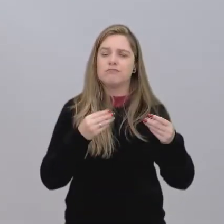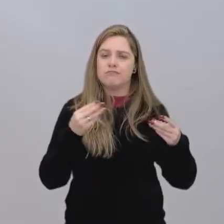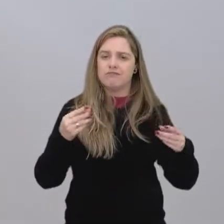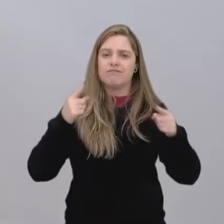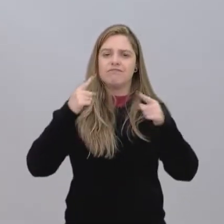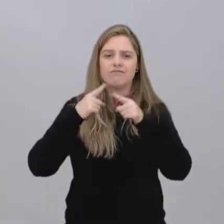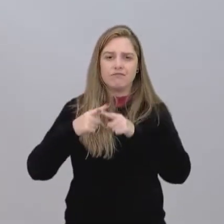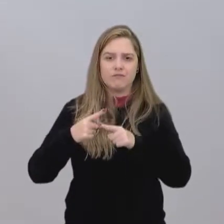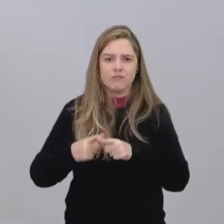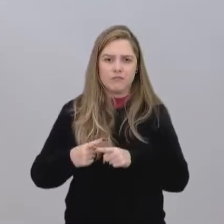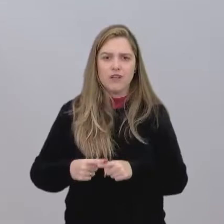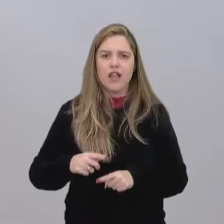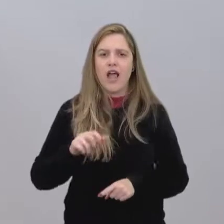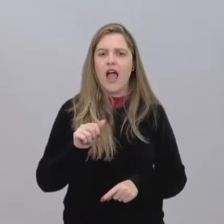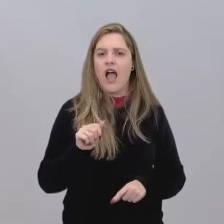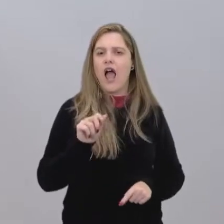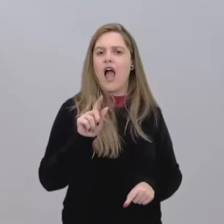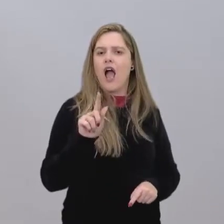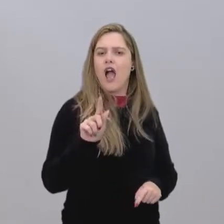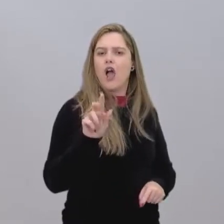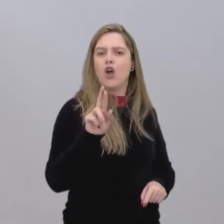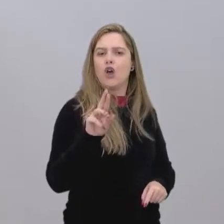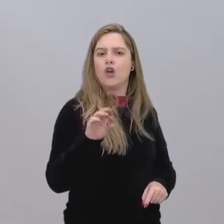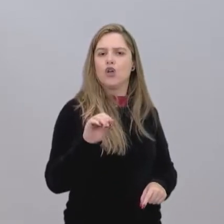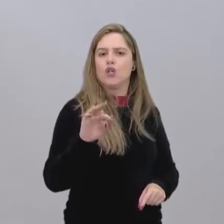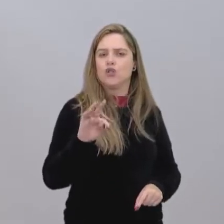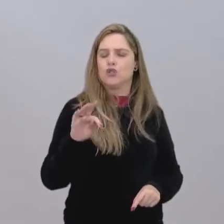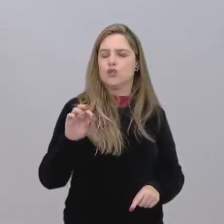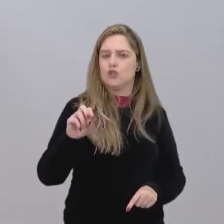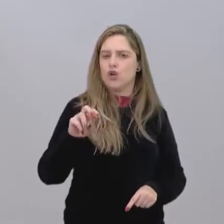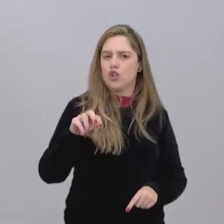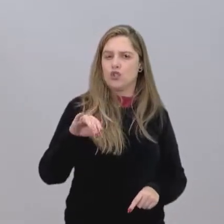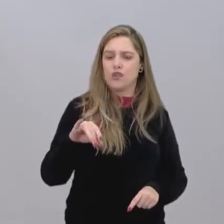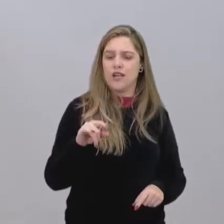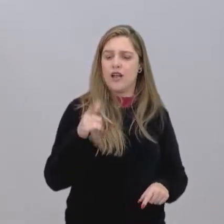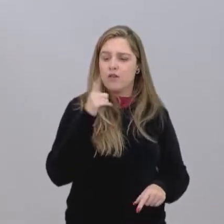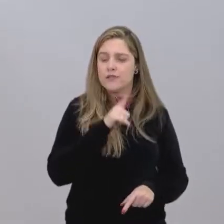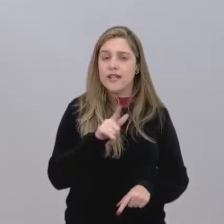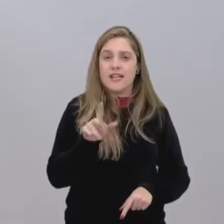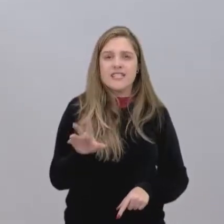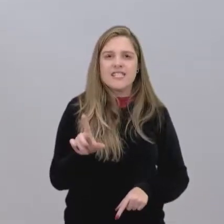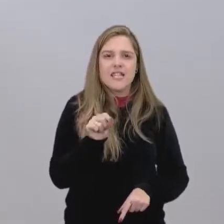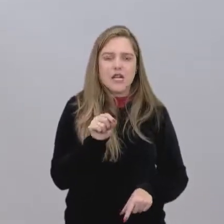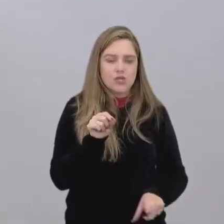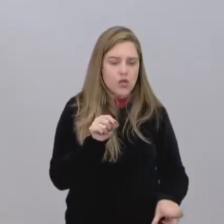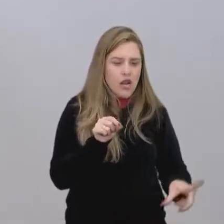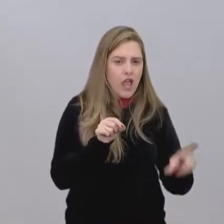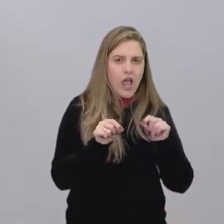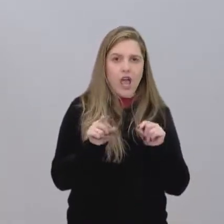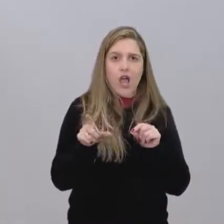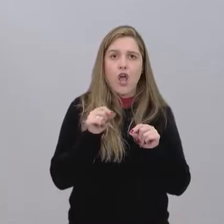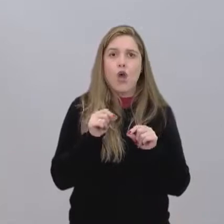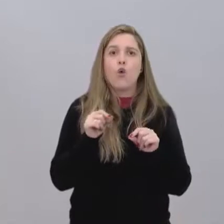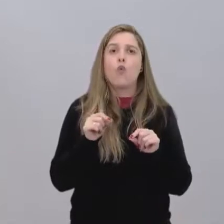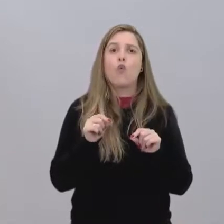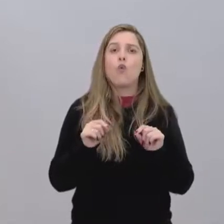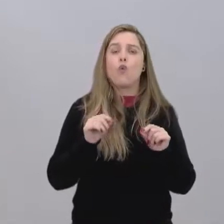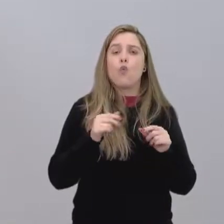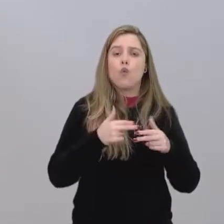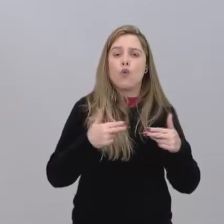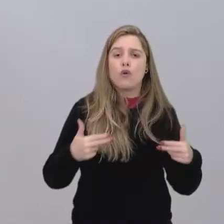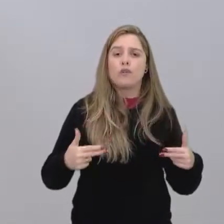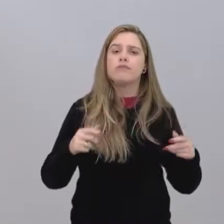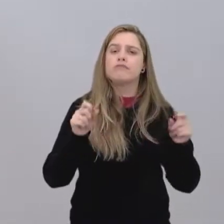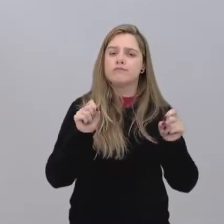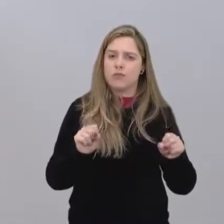né, os agrotóxicos, eles acabam selecionando, né, organismos pragas, que podem ser